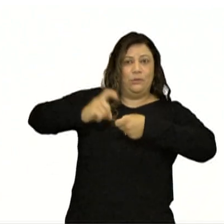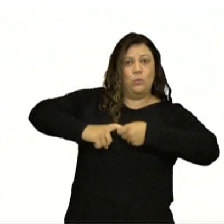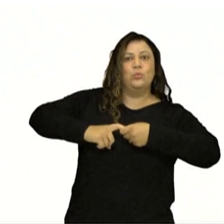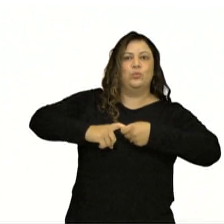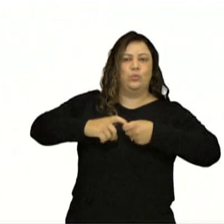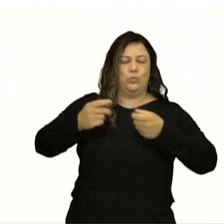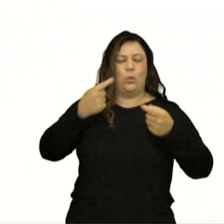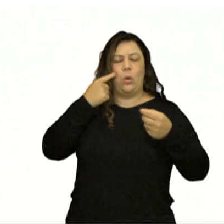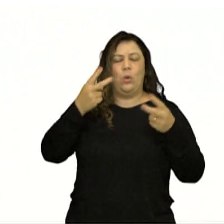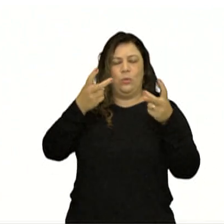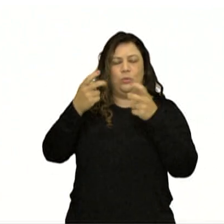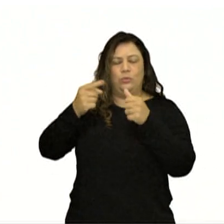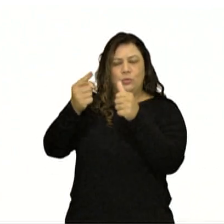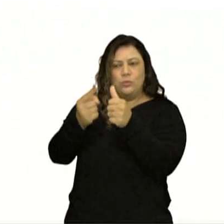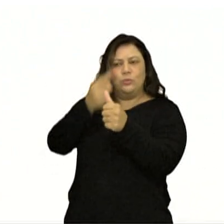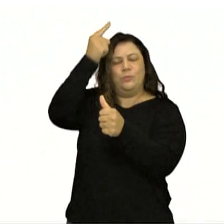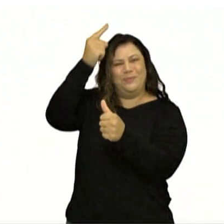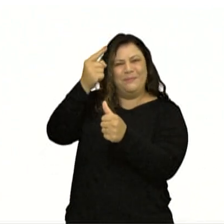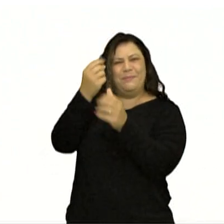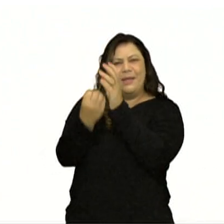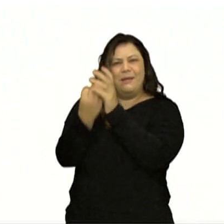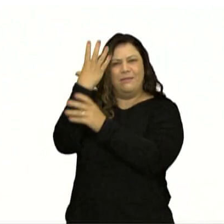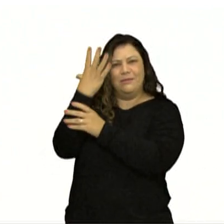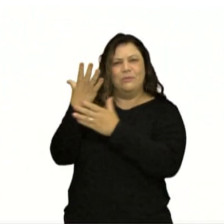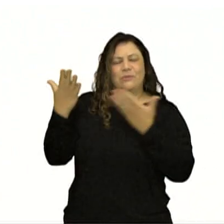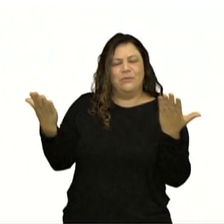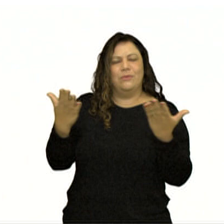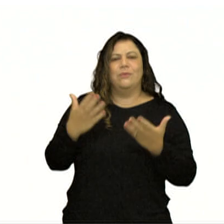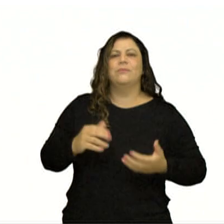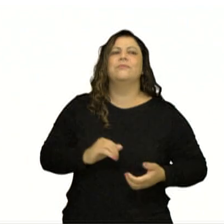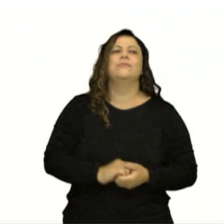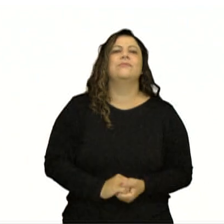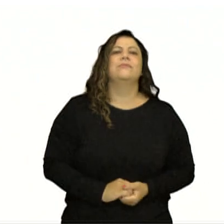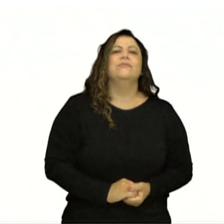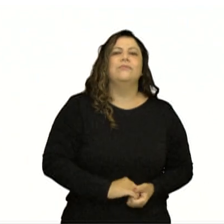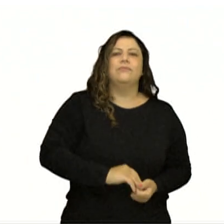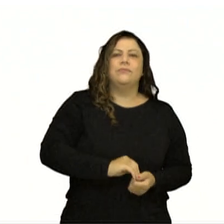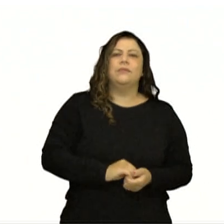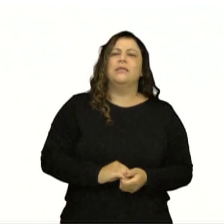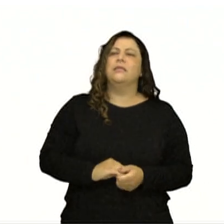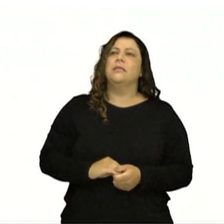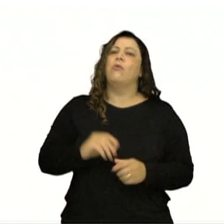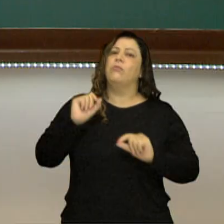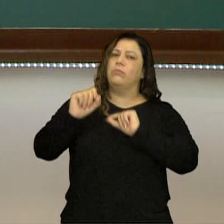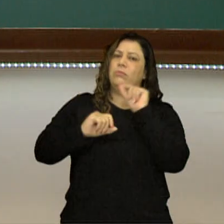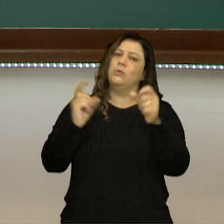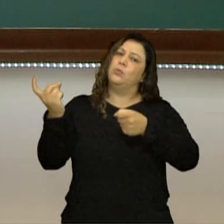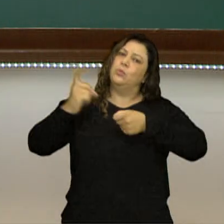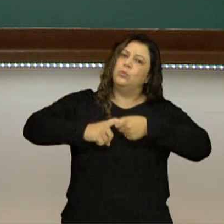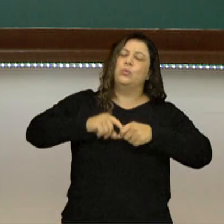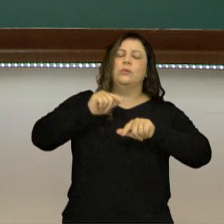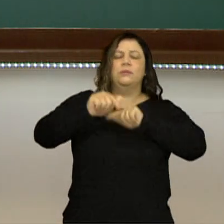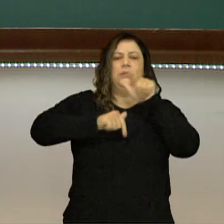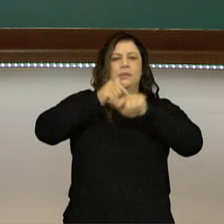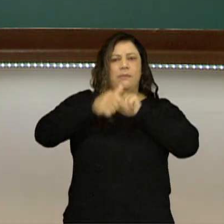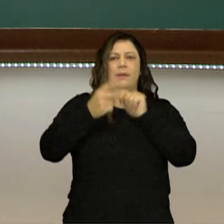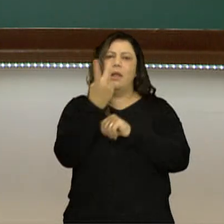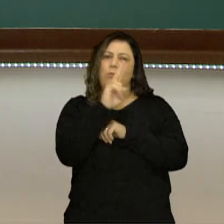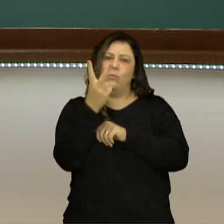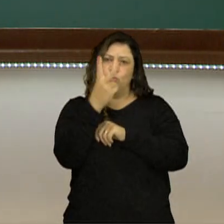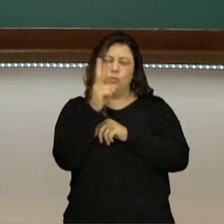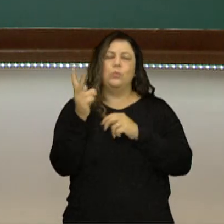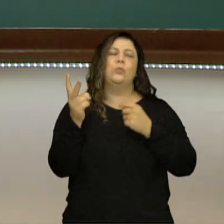em 1826 a primeira fotografia. Pois é, quando o Niepce faleceu, eles eram sócios nessa época, deu continuidade